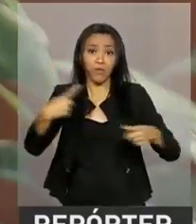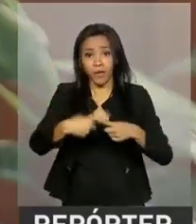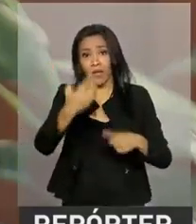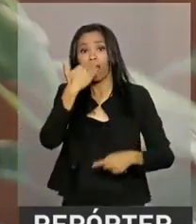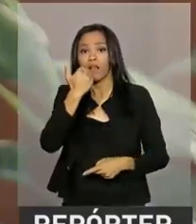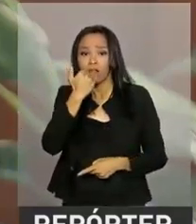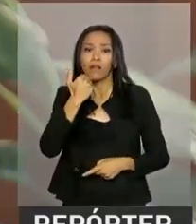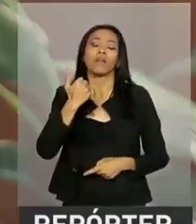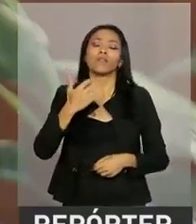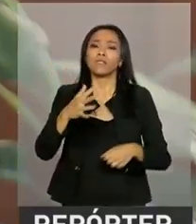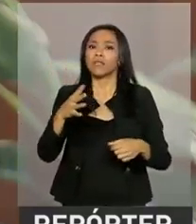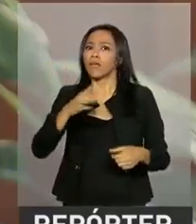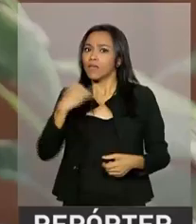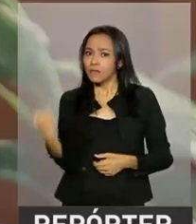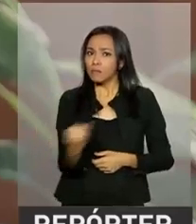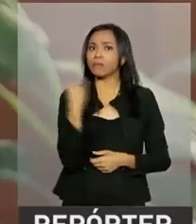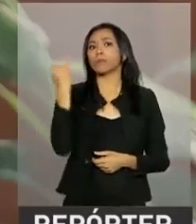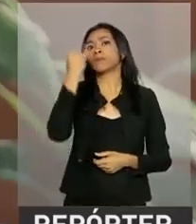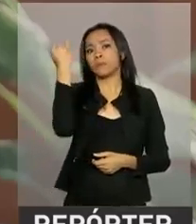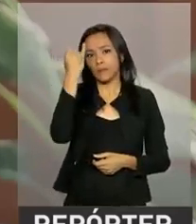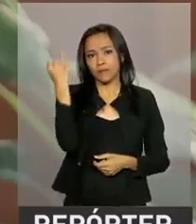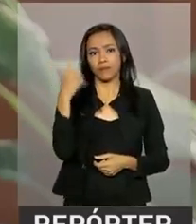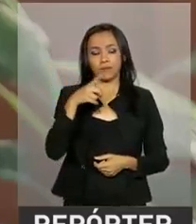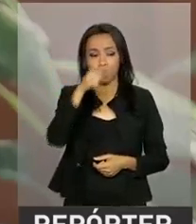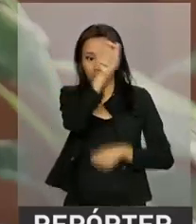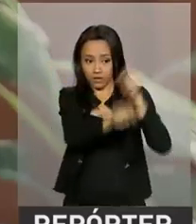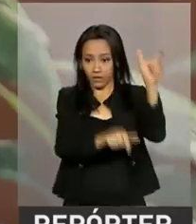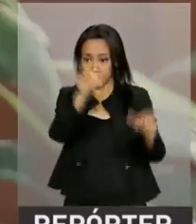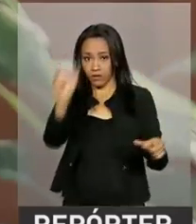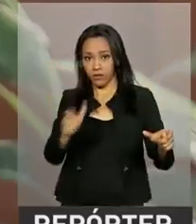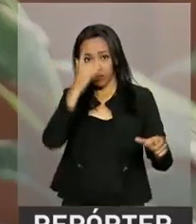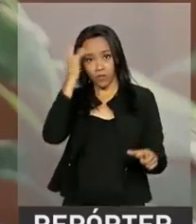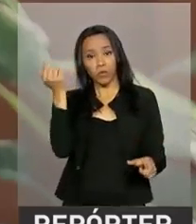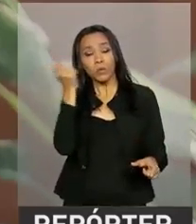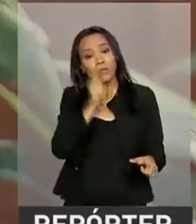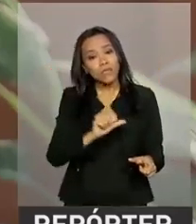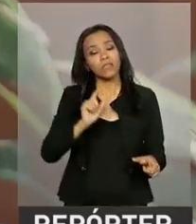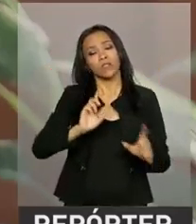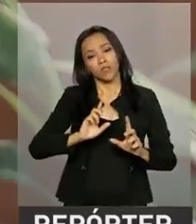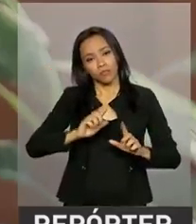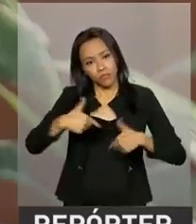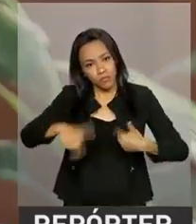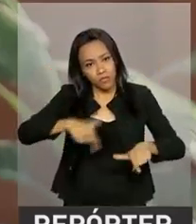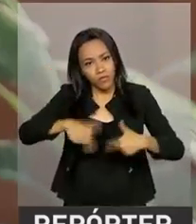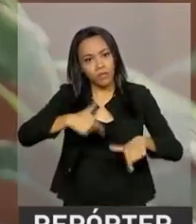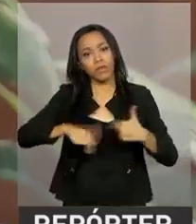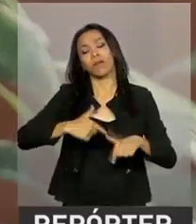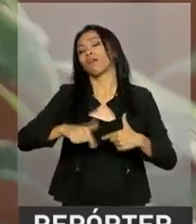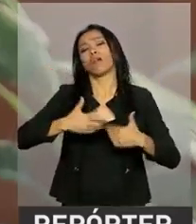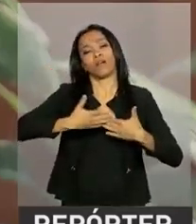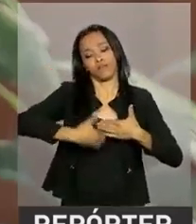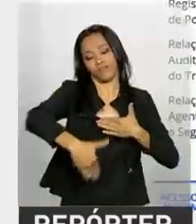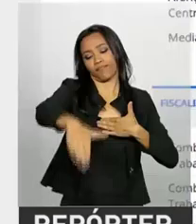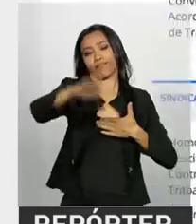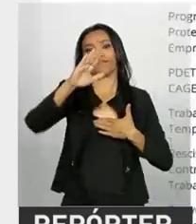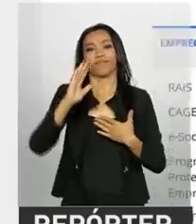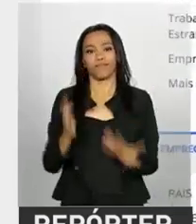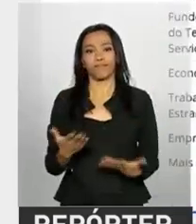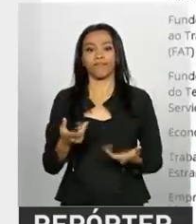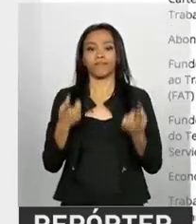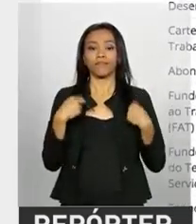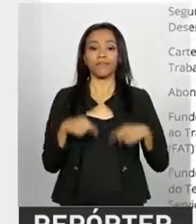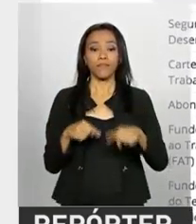importante para que o para que aquele trabalhador consiga executar sua atividade laboral insegurança os